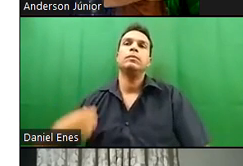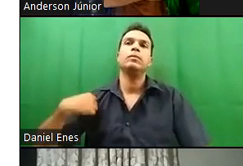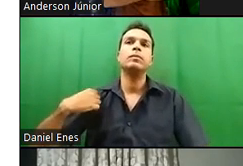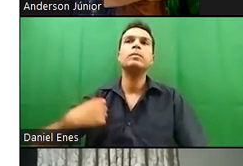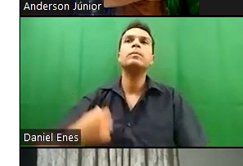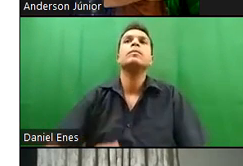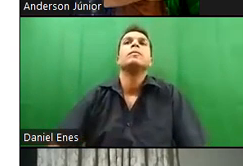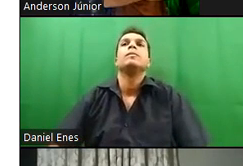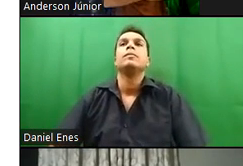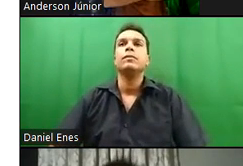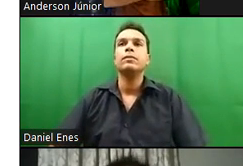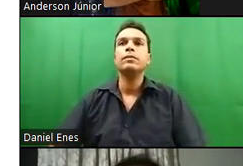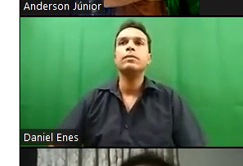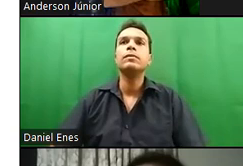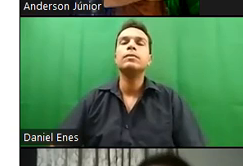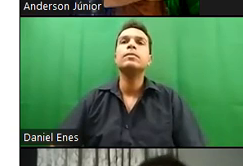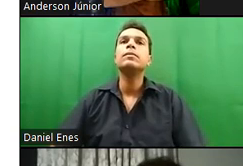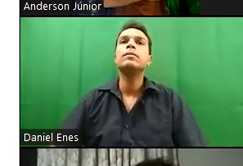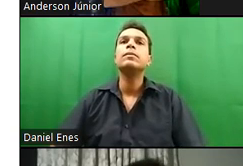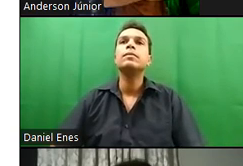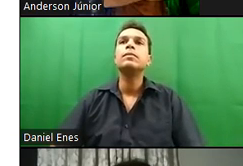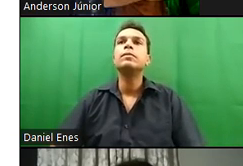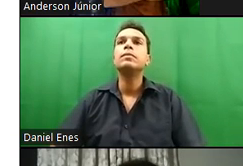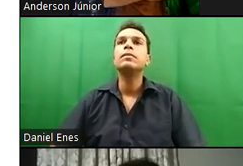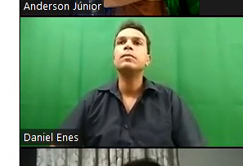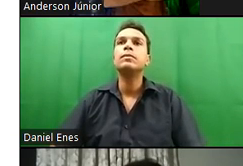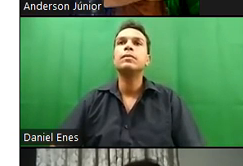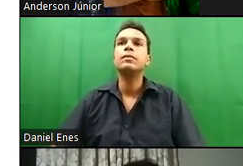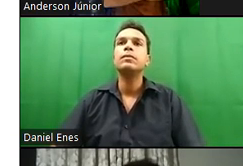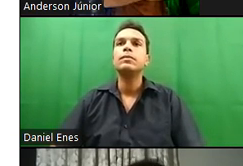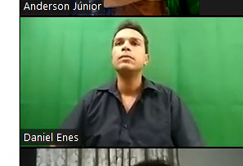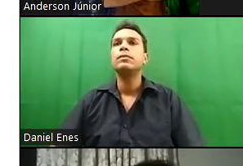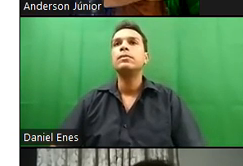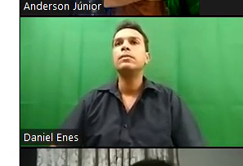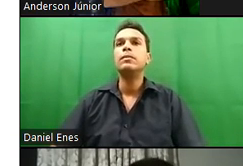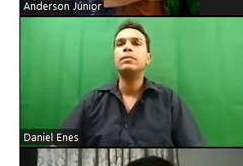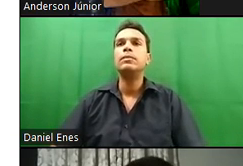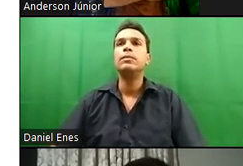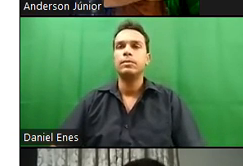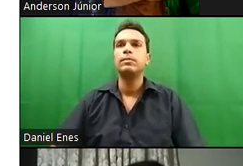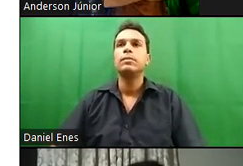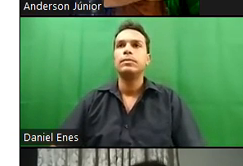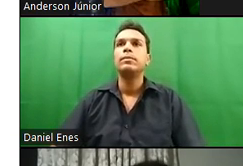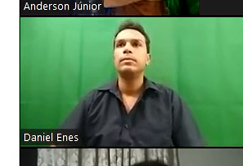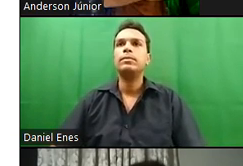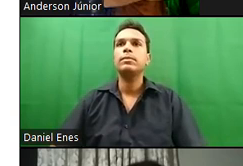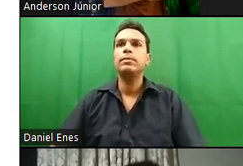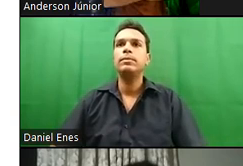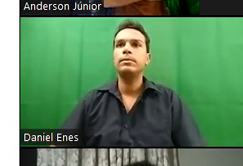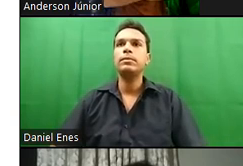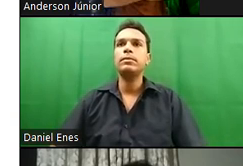interessante. E o meu filho, ele está na pré-catequese na Igreja